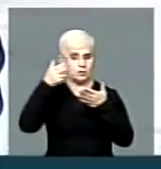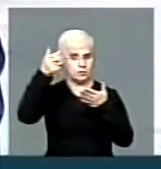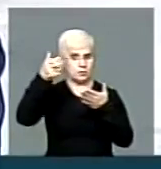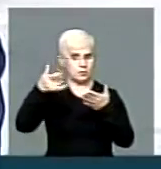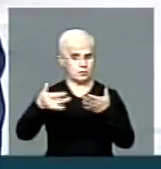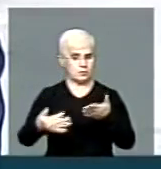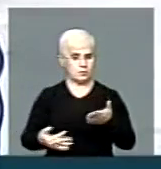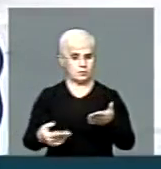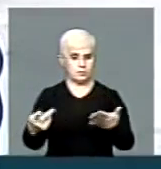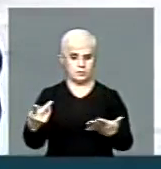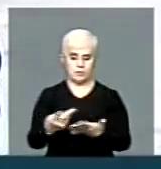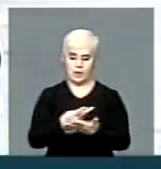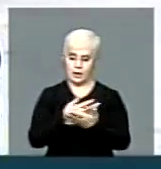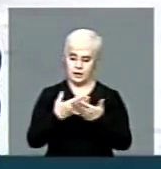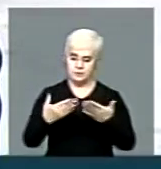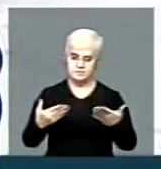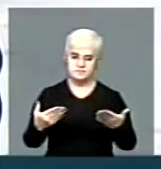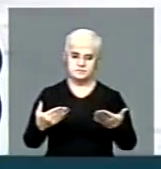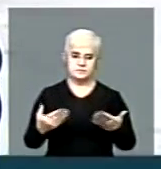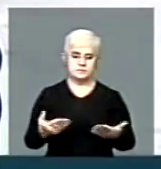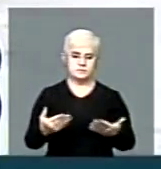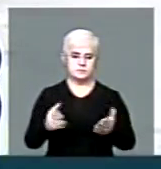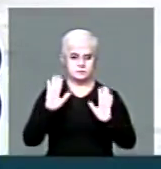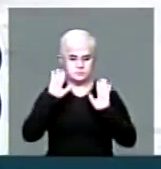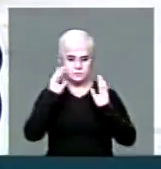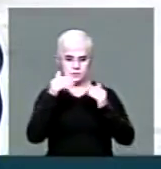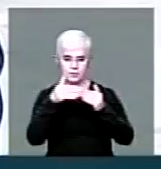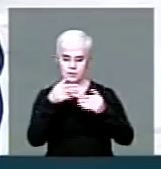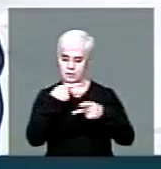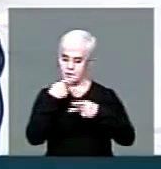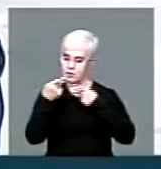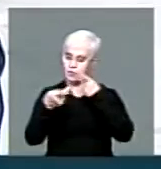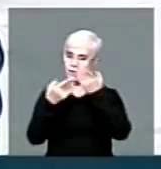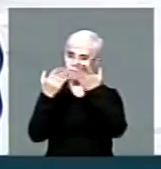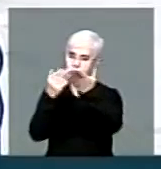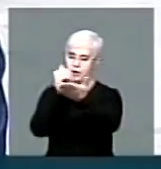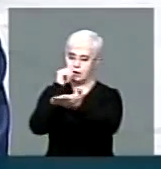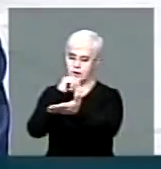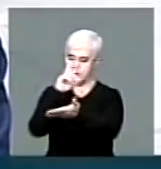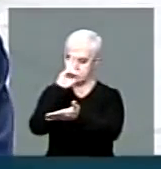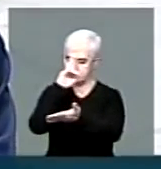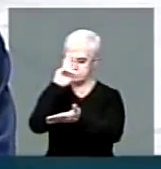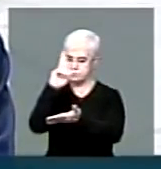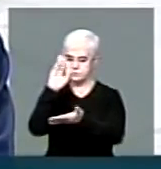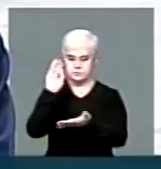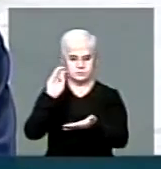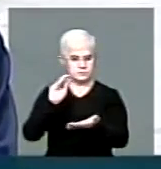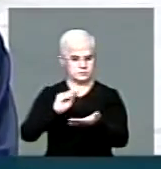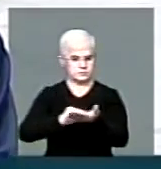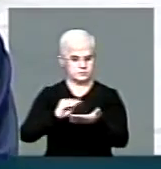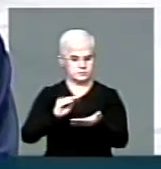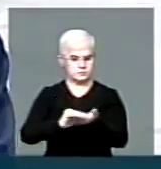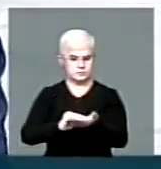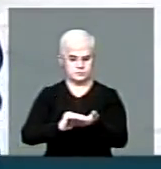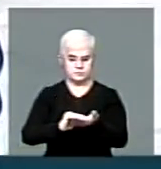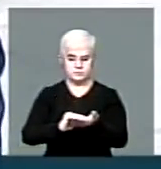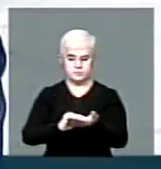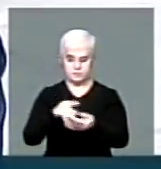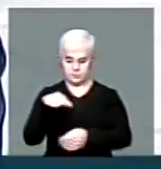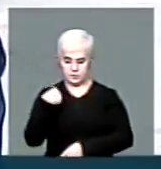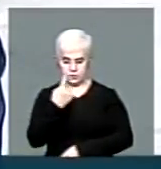para esse ângulo, eu me permito dizer a Vossa Excelência, é uma falta de nós,